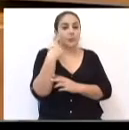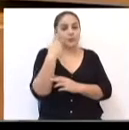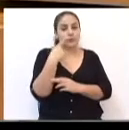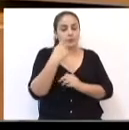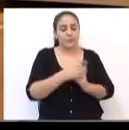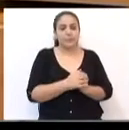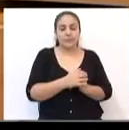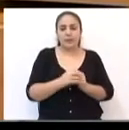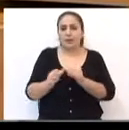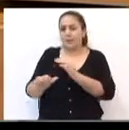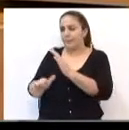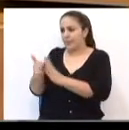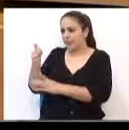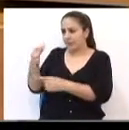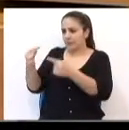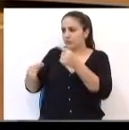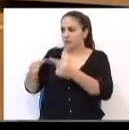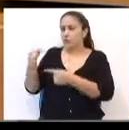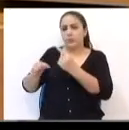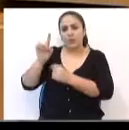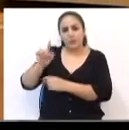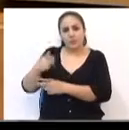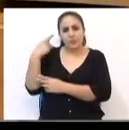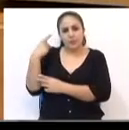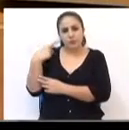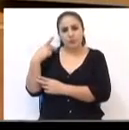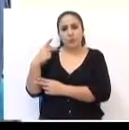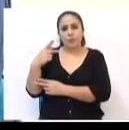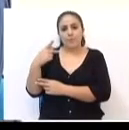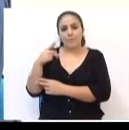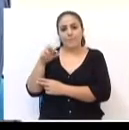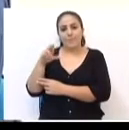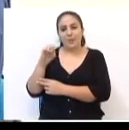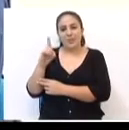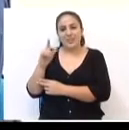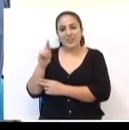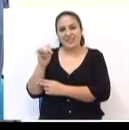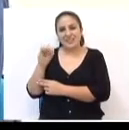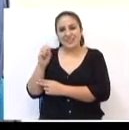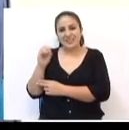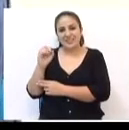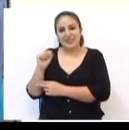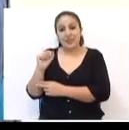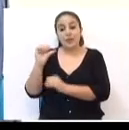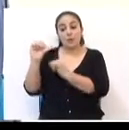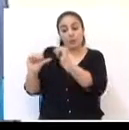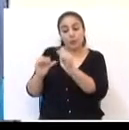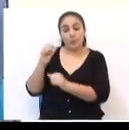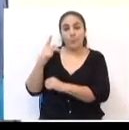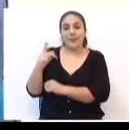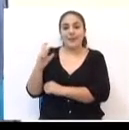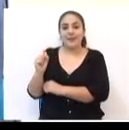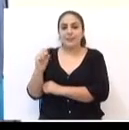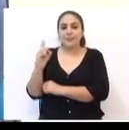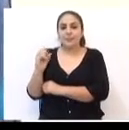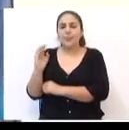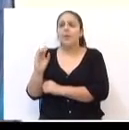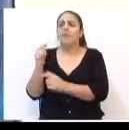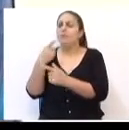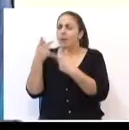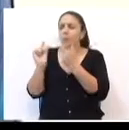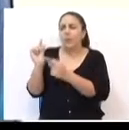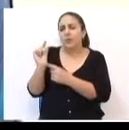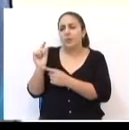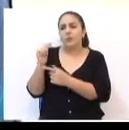primeira disputa eleitoral, então, foi pelo Partido Progressista e você mudou, então, optou por mudar pelo PSDB. Comenta, então, um pouco dessa